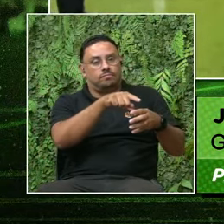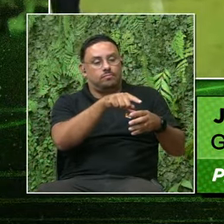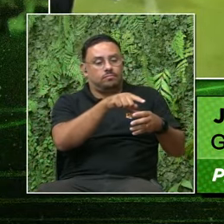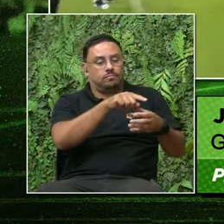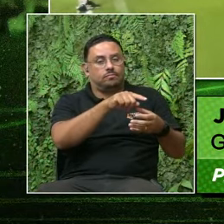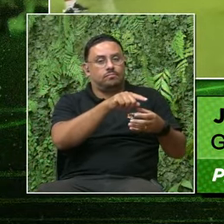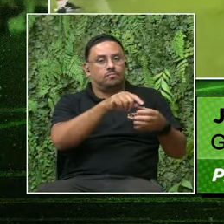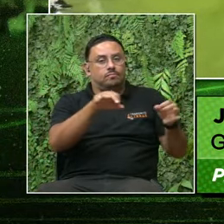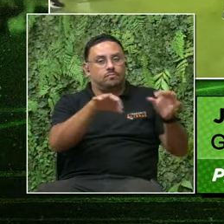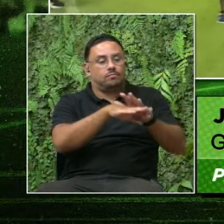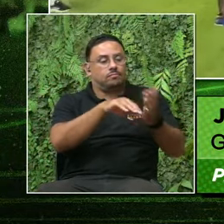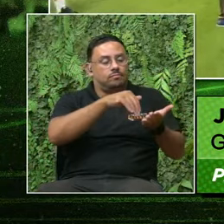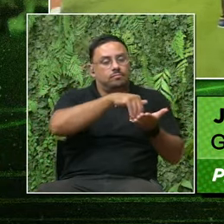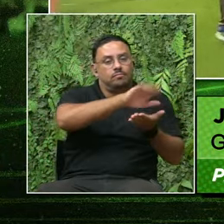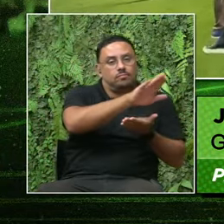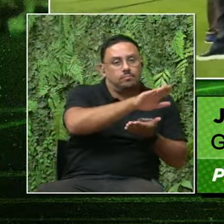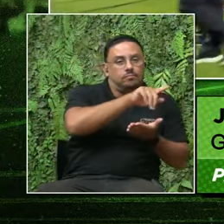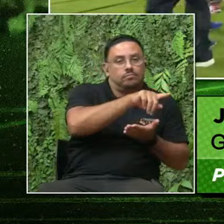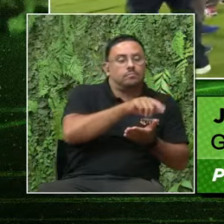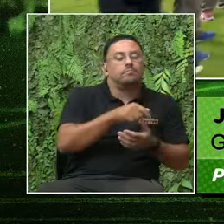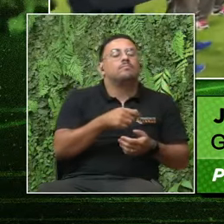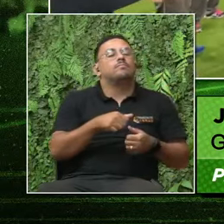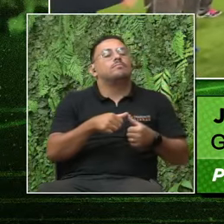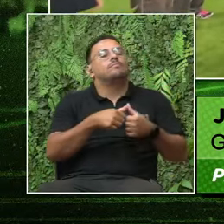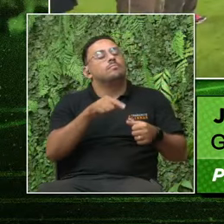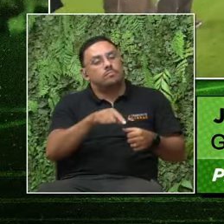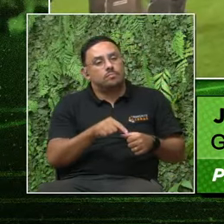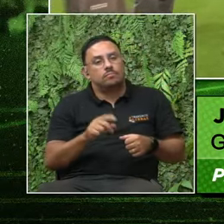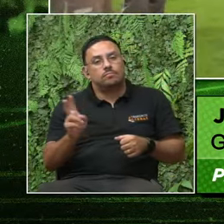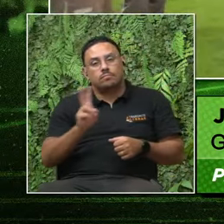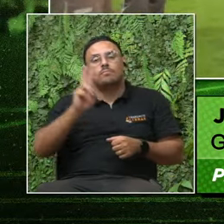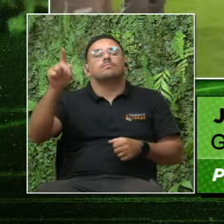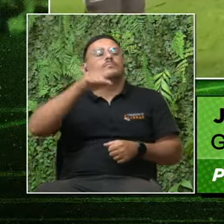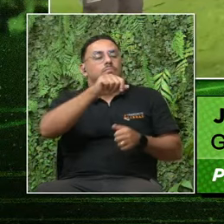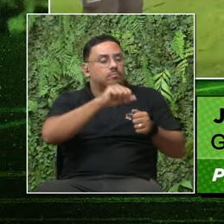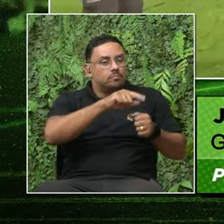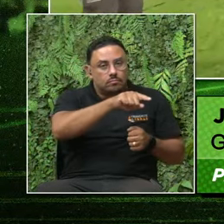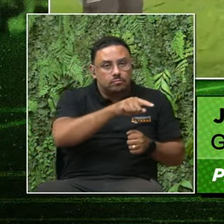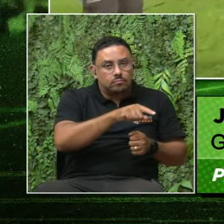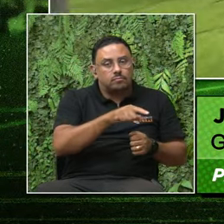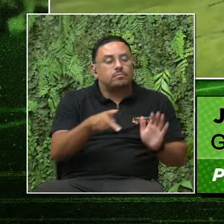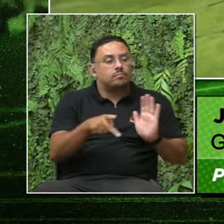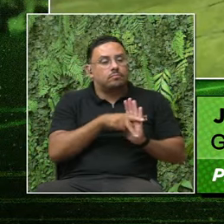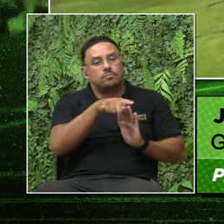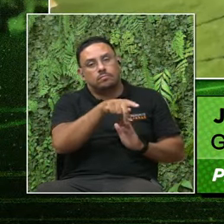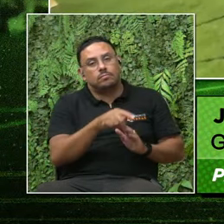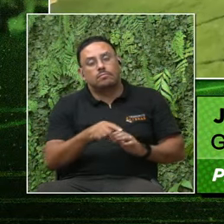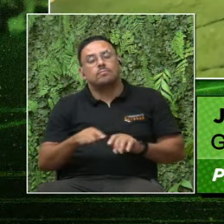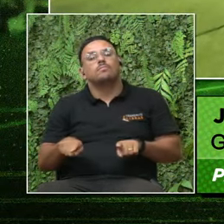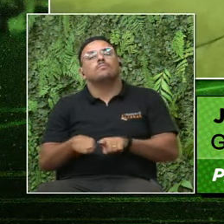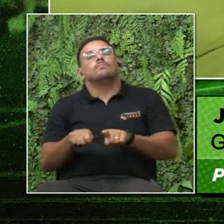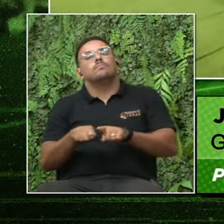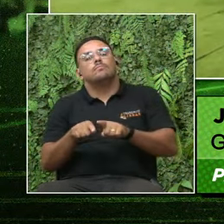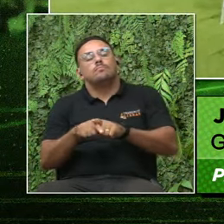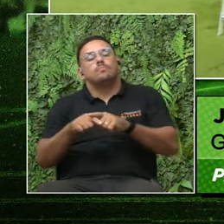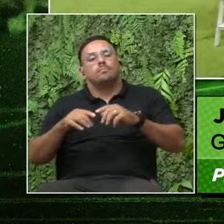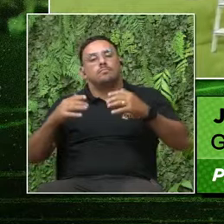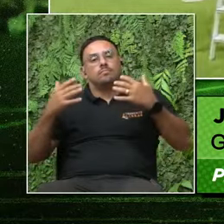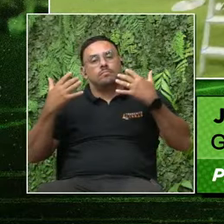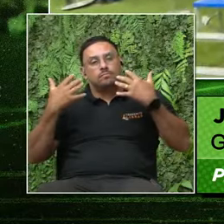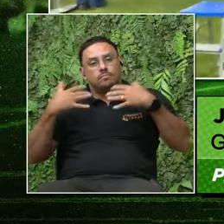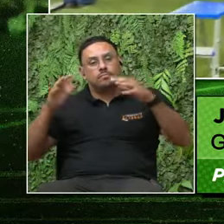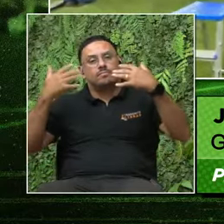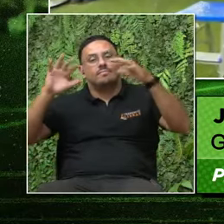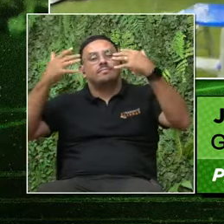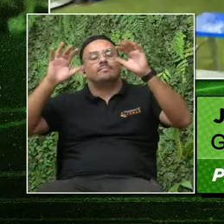saindo mas acabou deixando legado também então é valorizar o que eles fizeram fazem parte disso e comemorar cara título agora